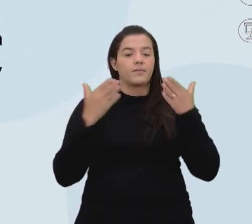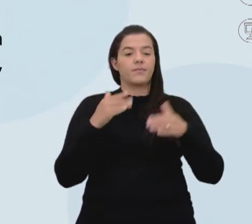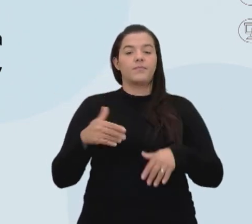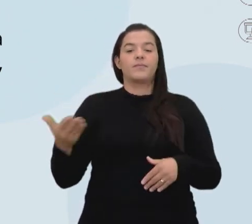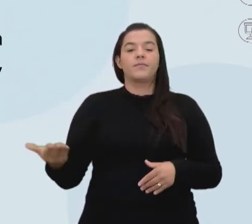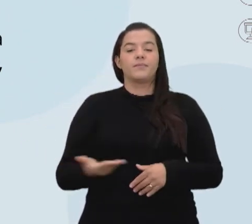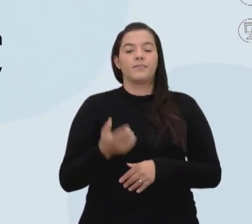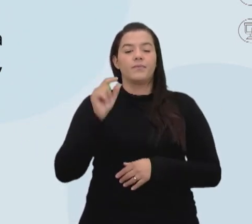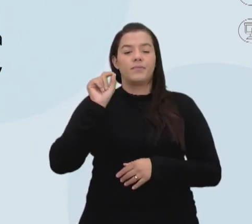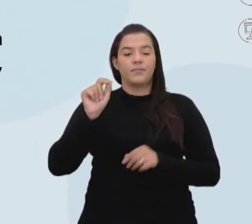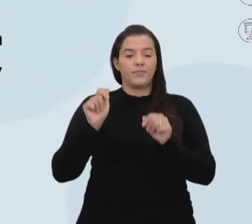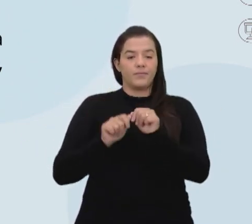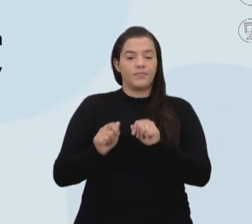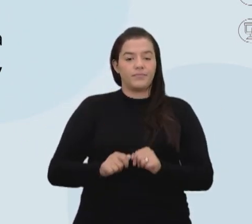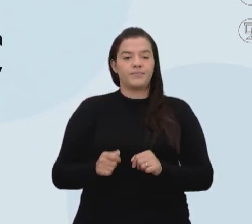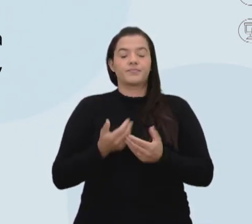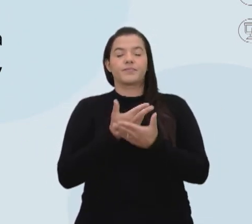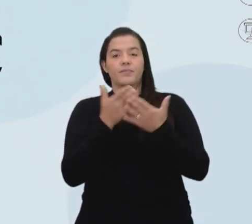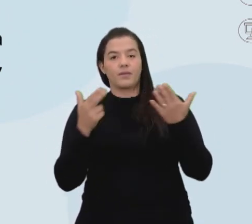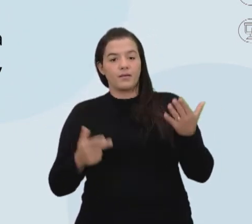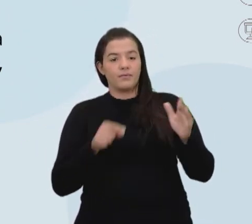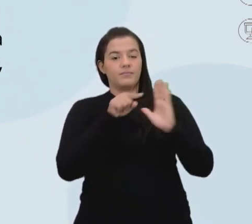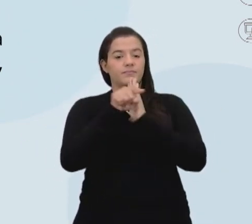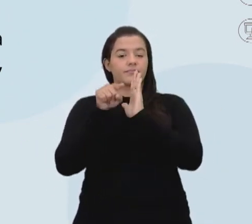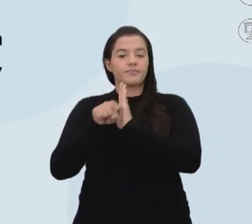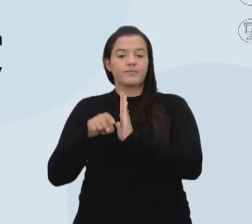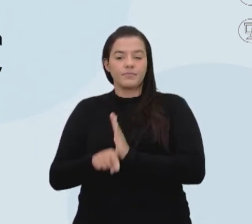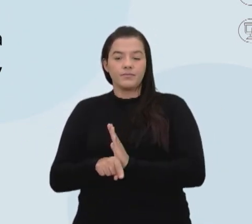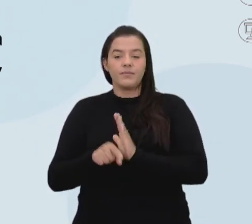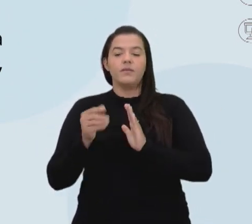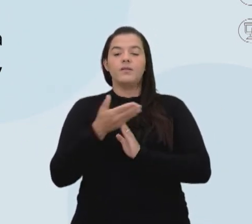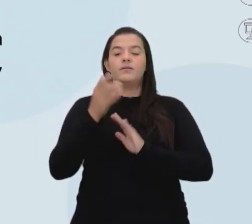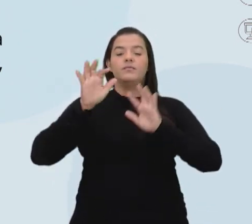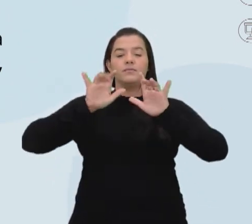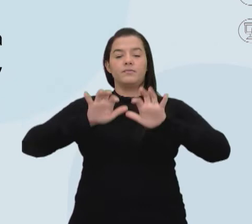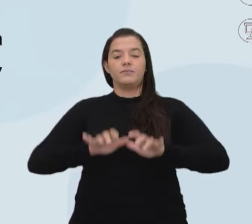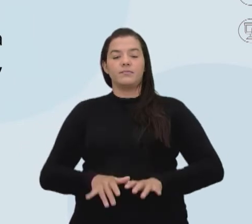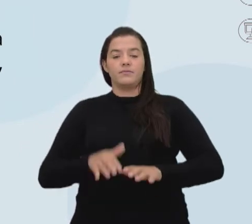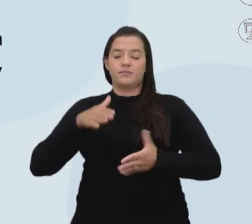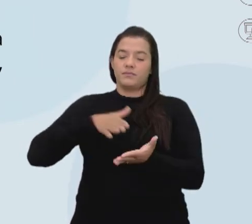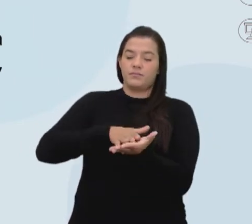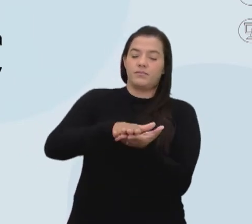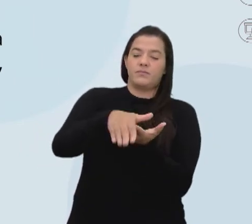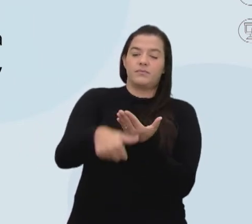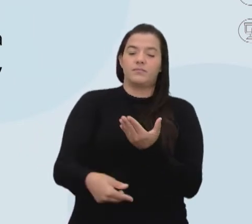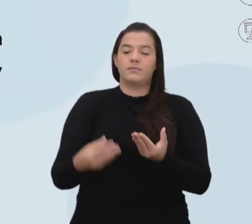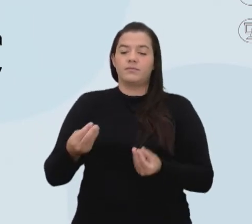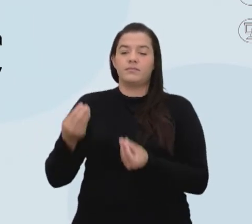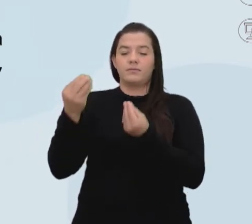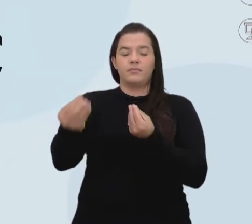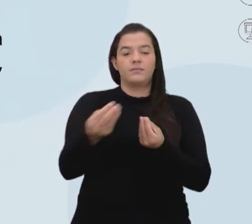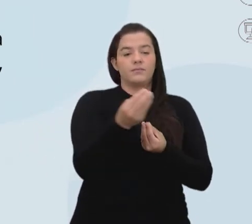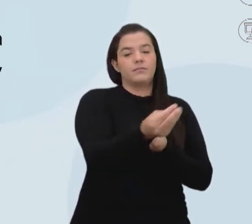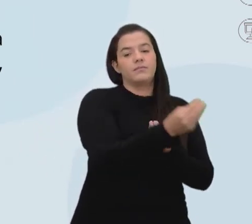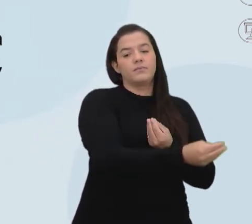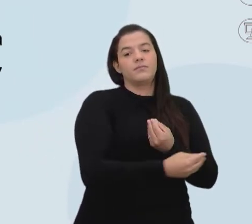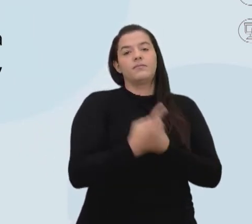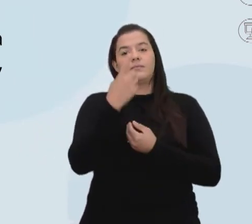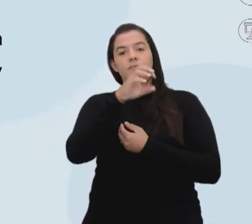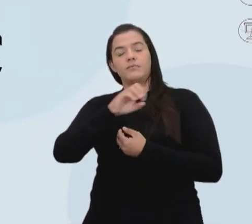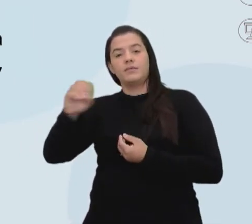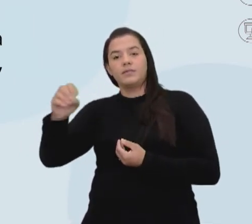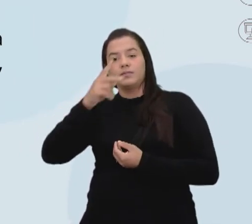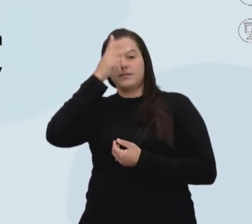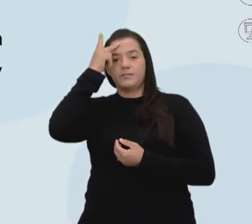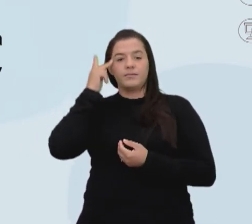que a gente fez. São as mesmas questões, mas vamos imaginar que você digitasse isso aí, imprimisse as questões e entregasse para 100 pessoas. Para 100.